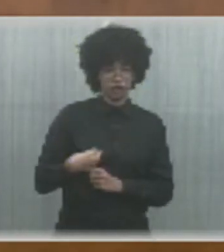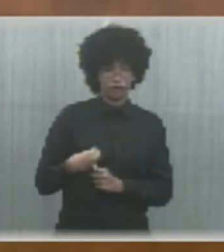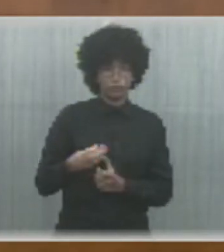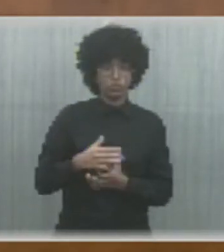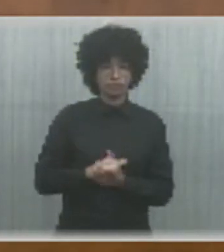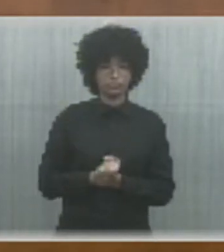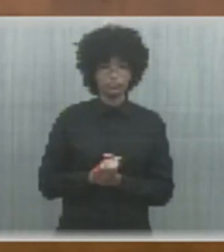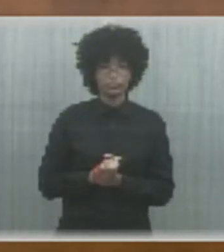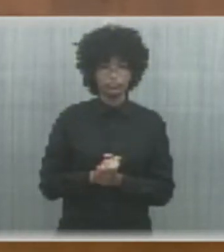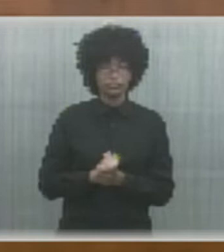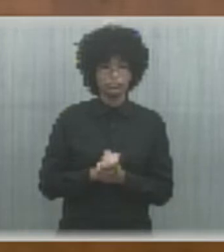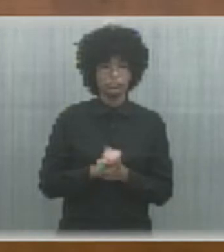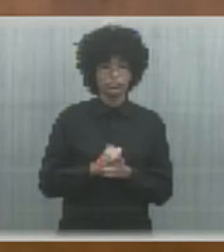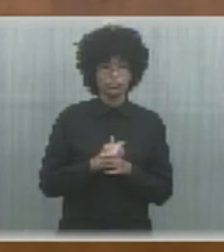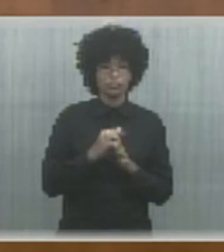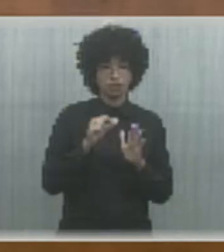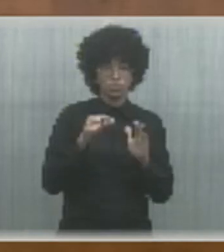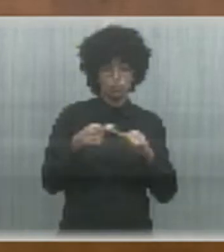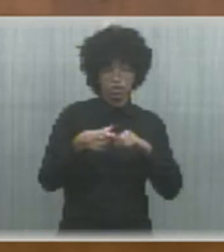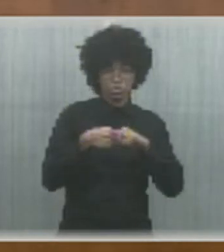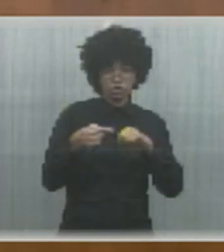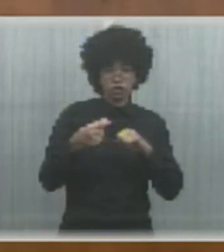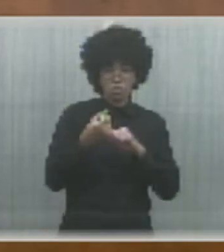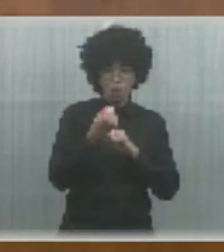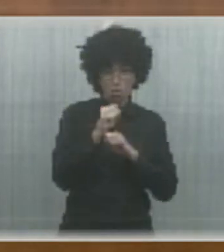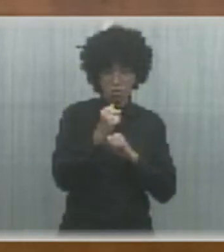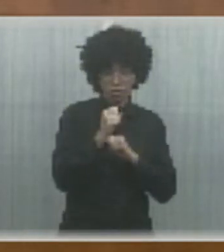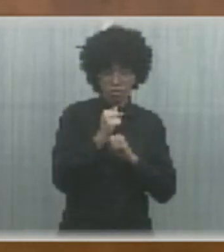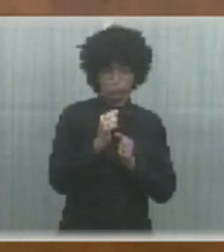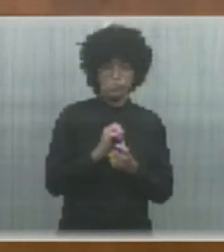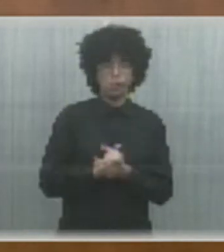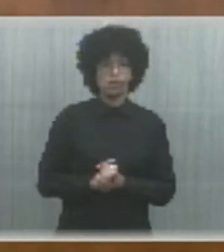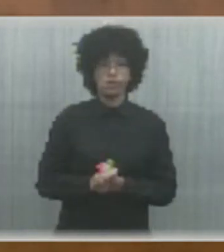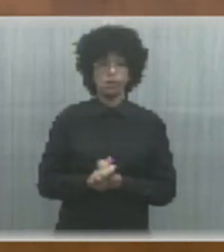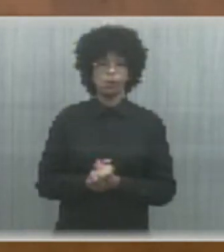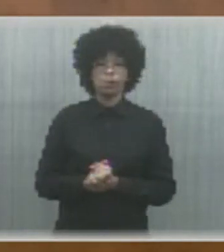No artigo 8º, diz o seguinte: